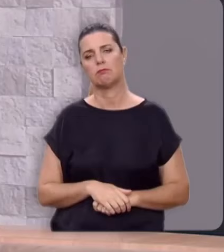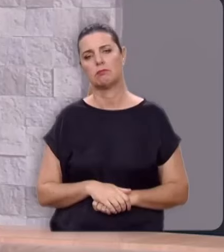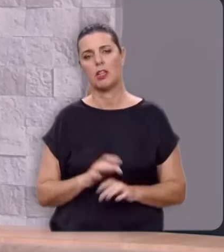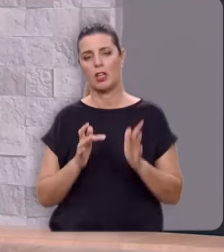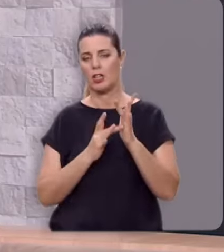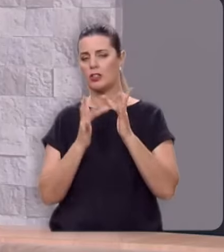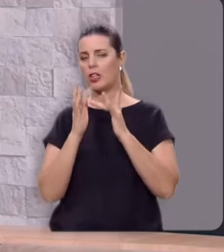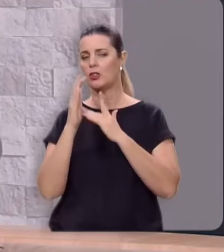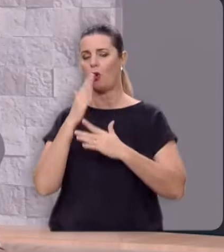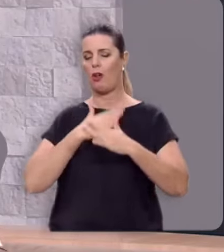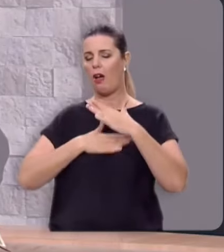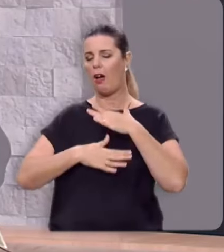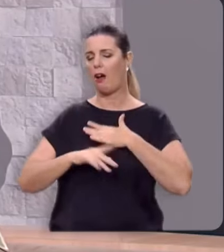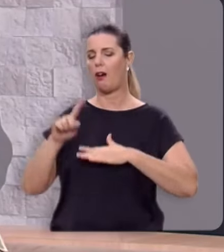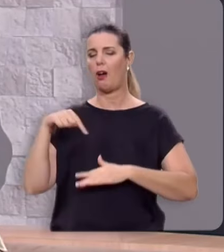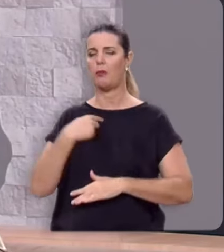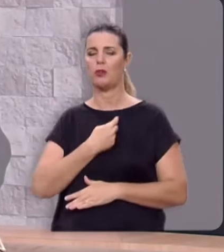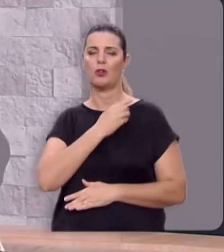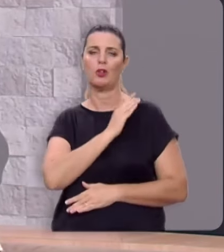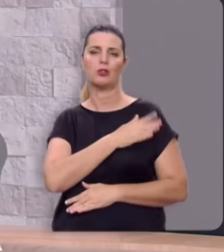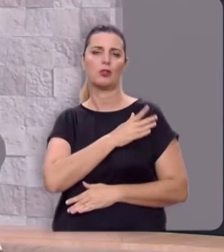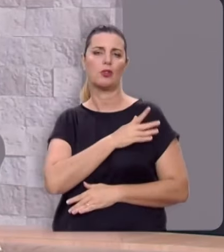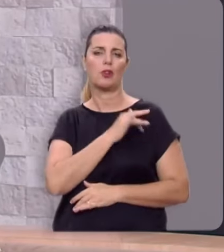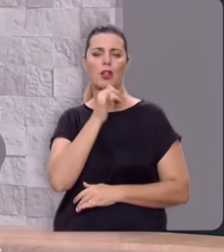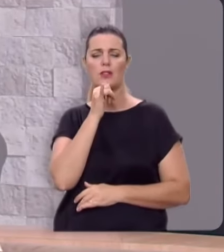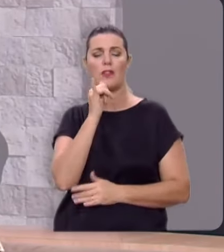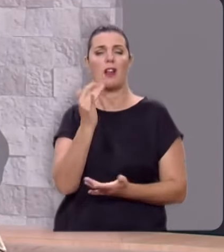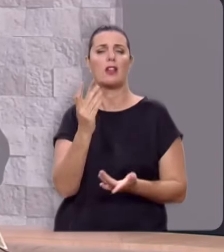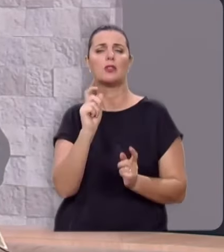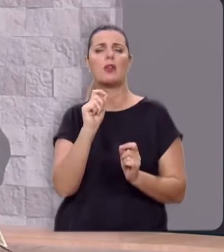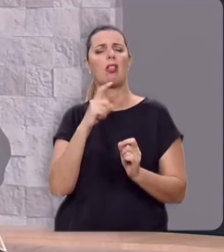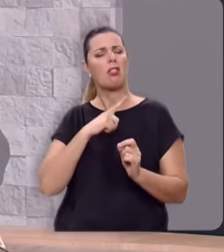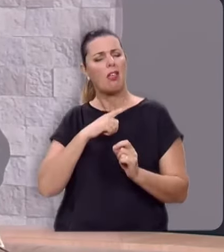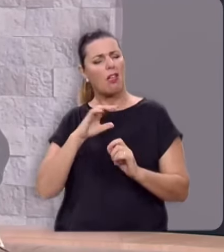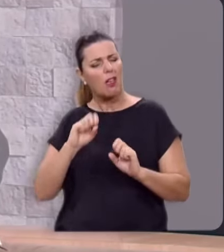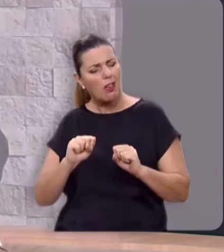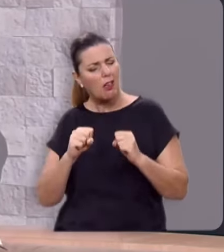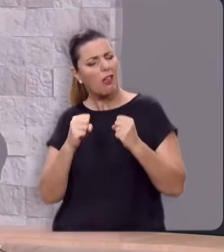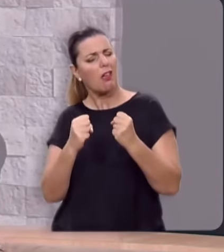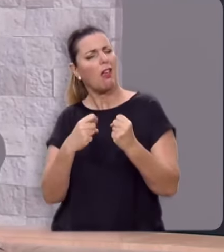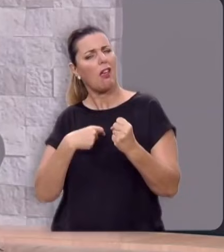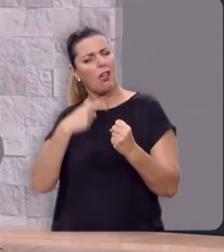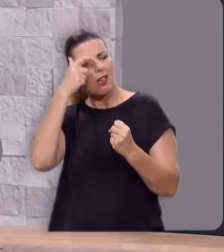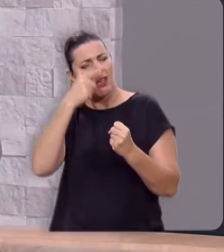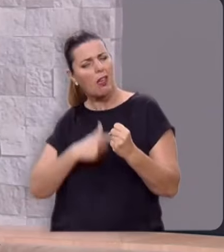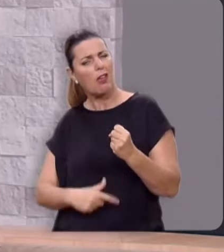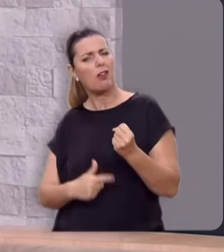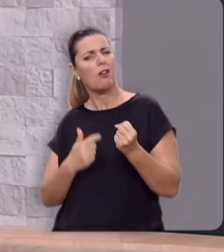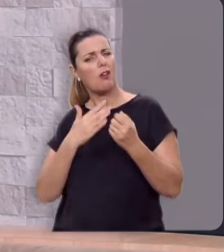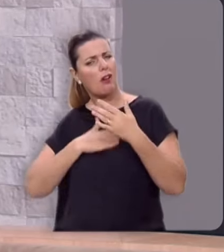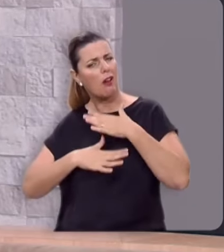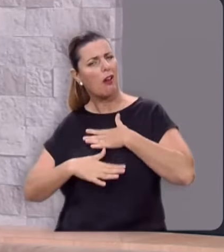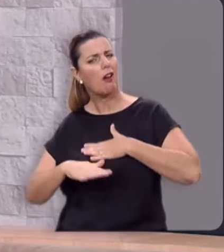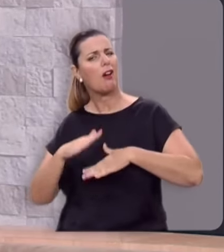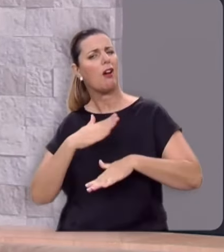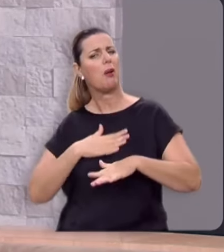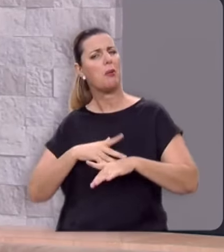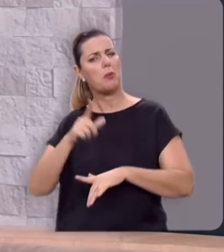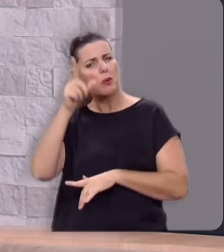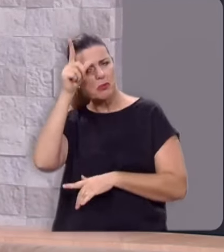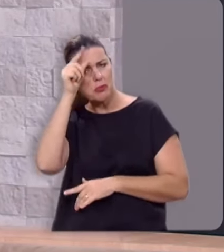Ele acalma primeiro o nosso coração, dizendo o seguinte: tem bom ânimo, sou eu, estou aqui, acalme.